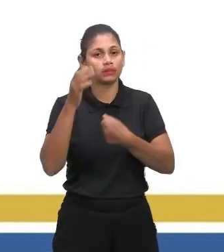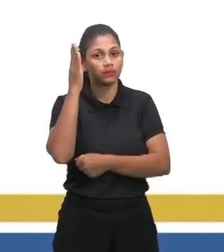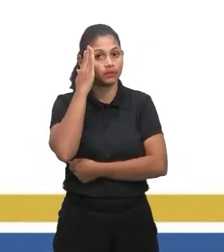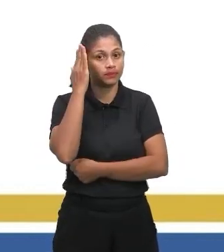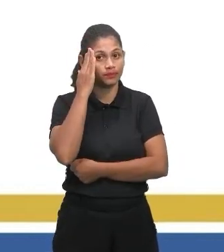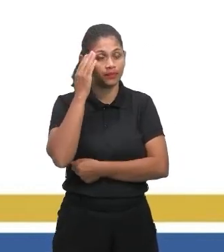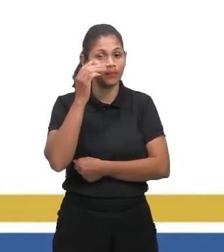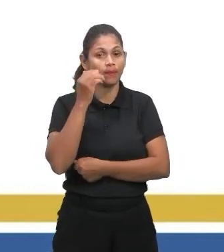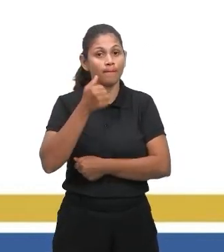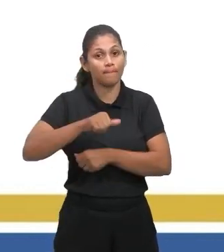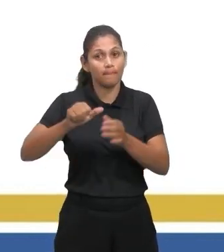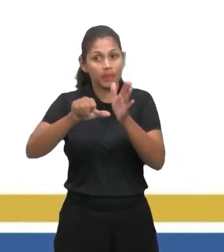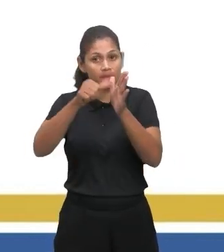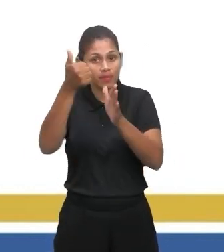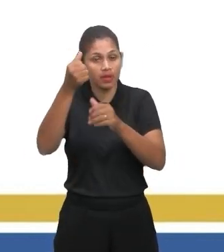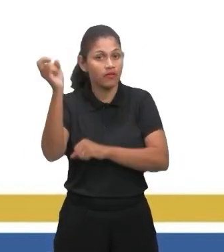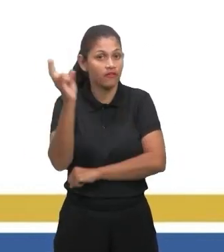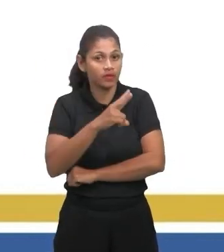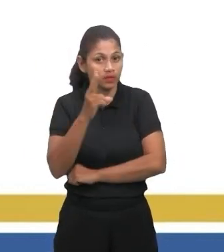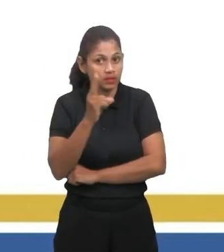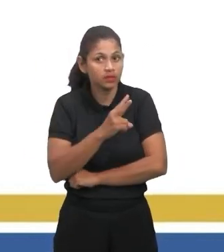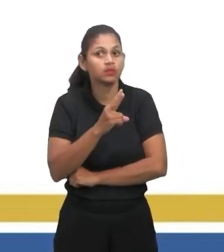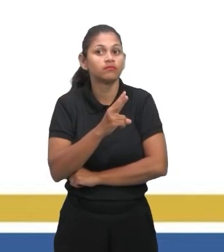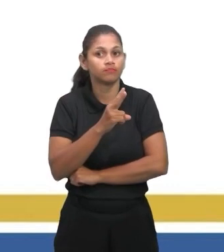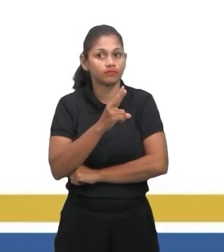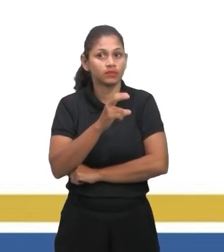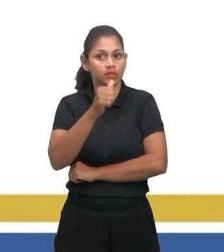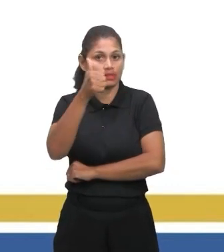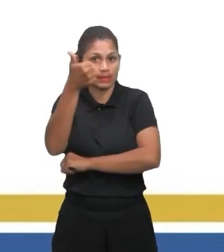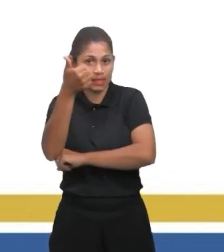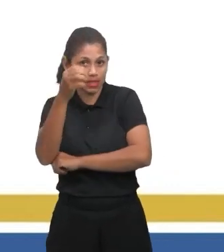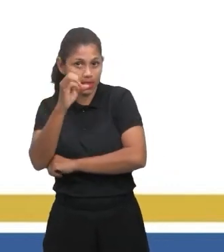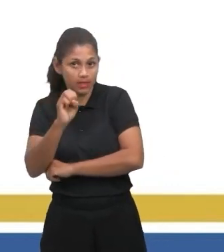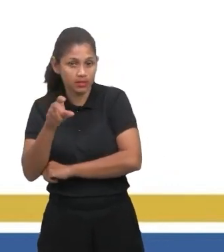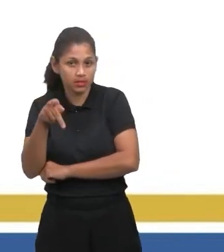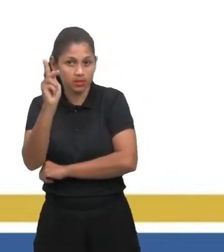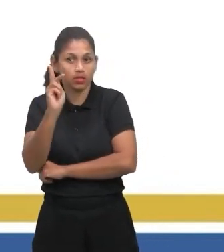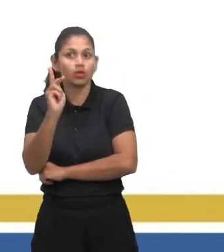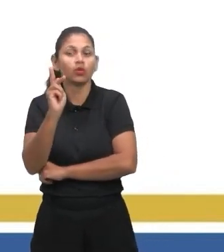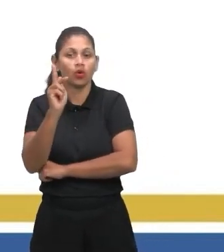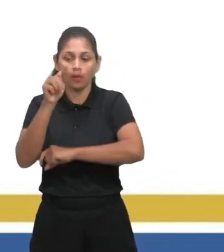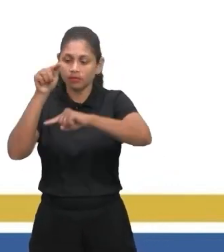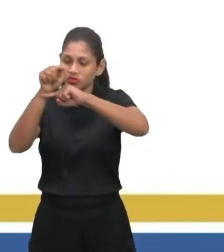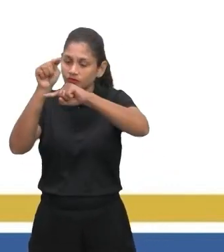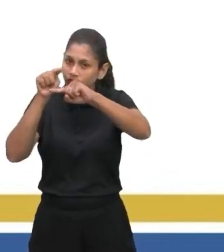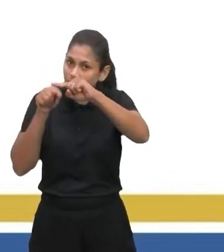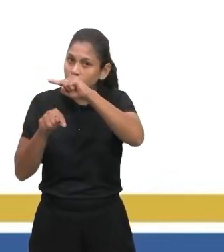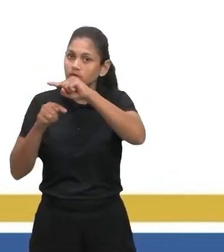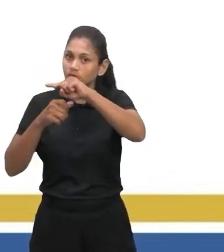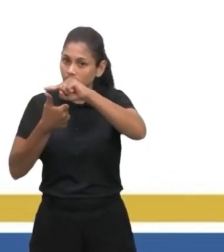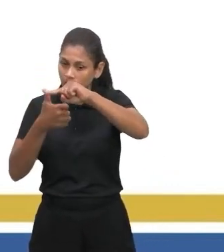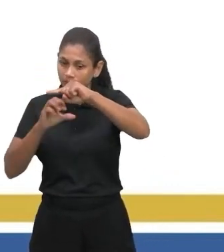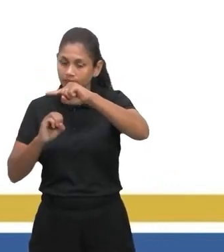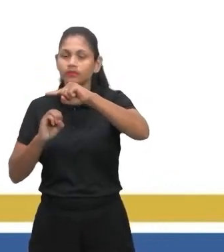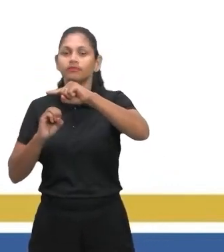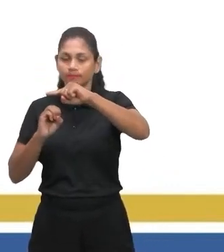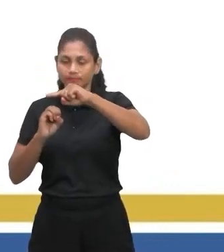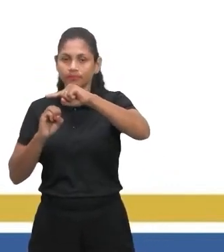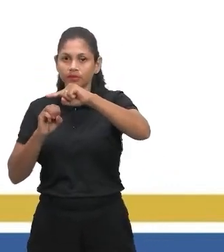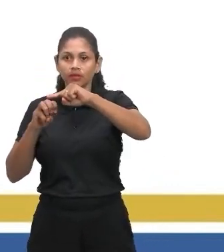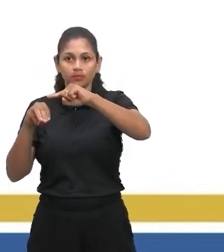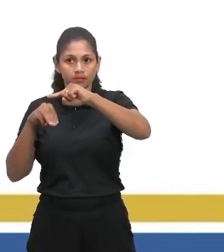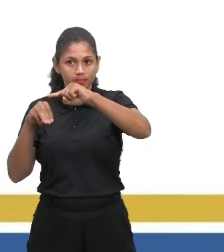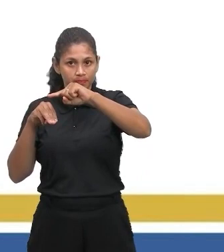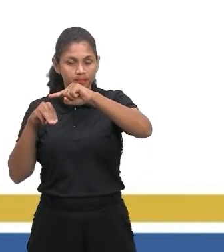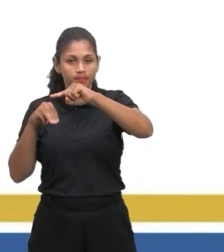Primeira velocidade era o quê? Ele percorria 10 km em 10 minutos. 10 dividido para 10 é igual a 1 km por